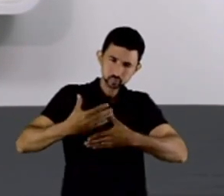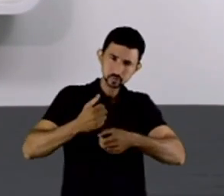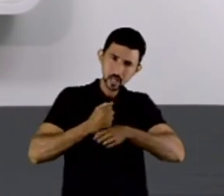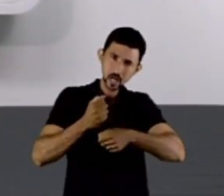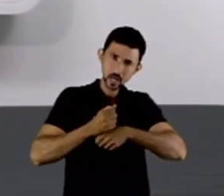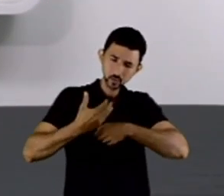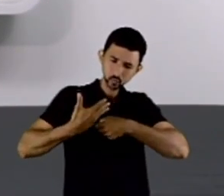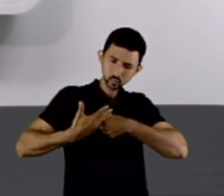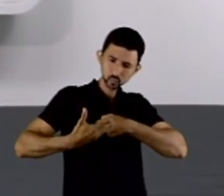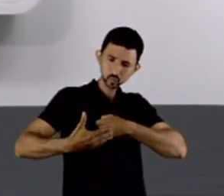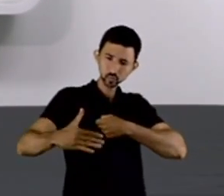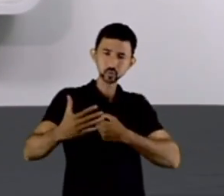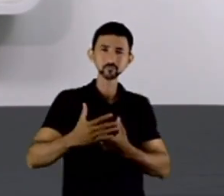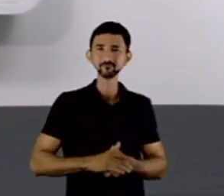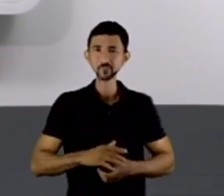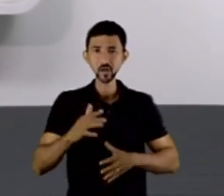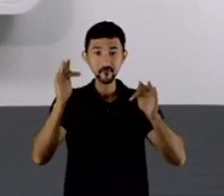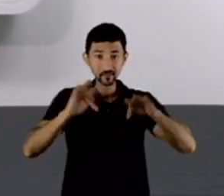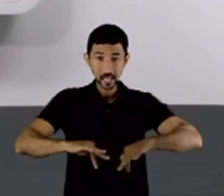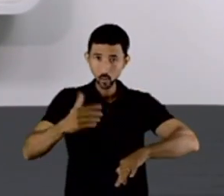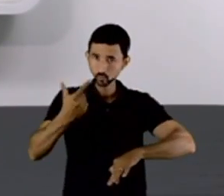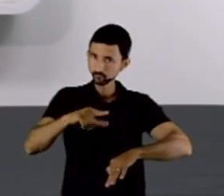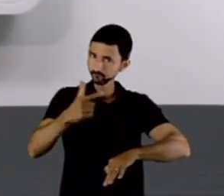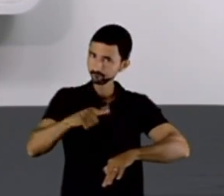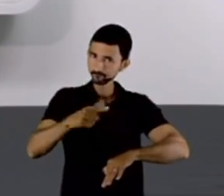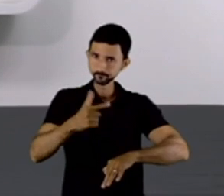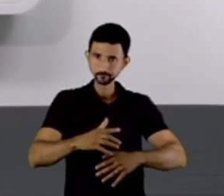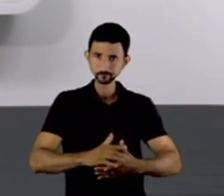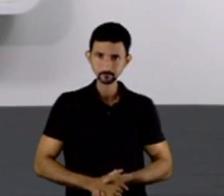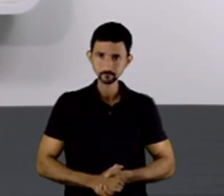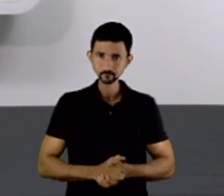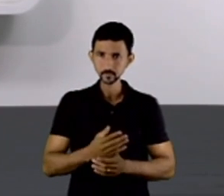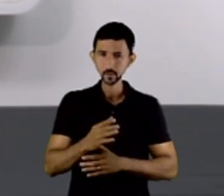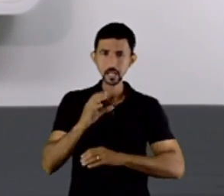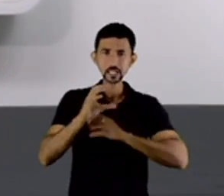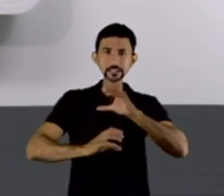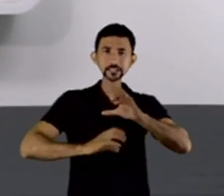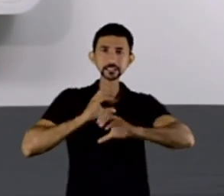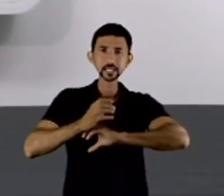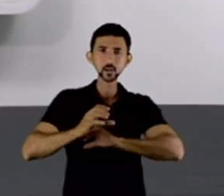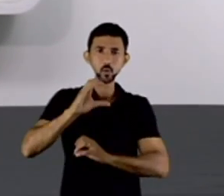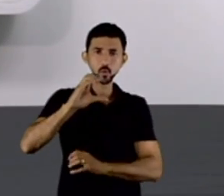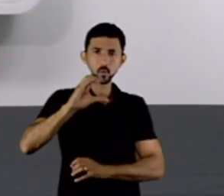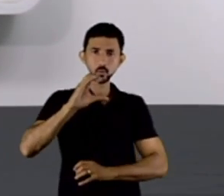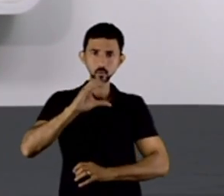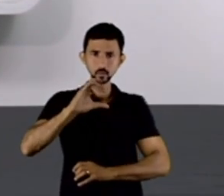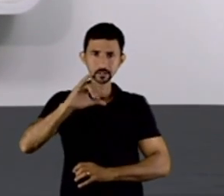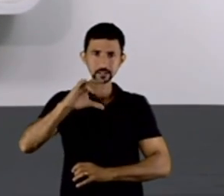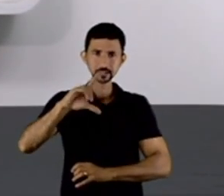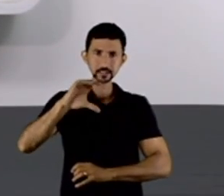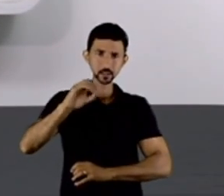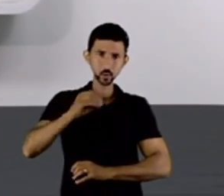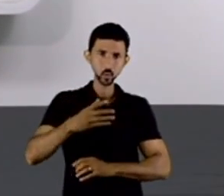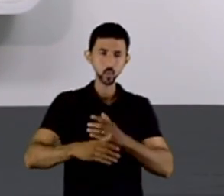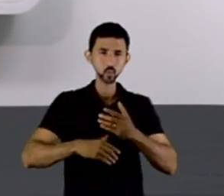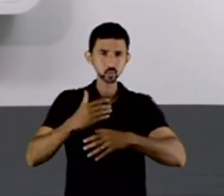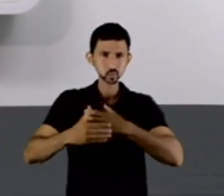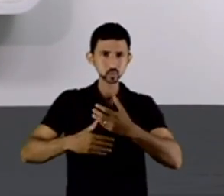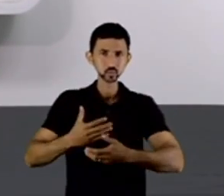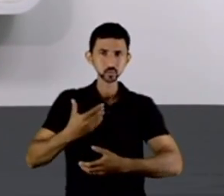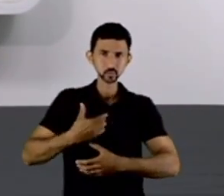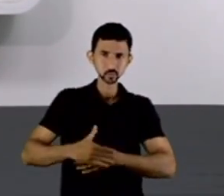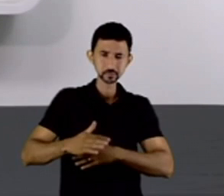um ciclo, certo? Seria como é que a gente pode falar? Seria um circuito, certo?